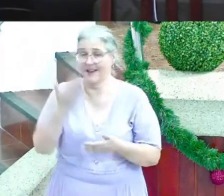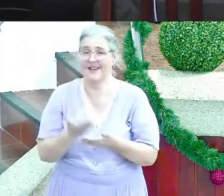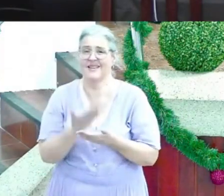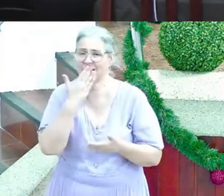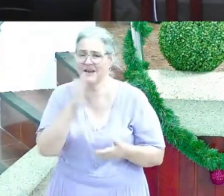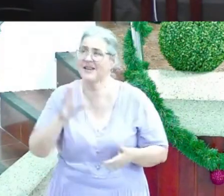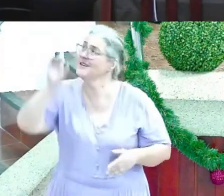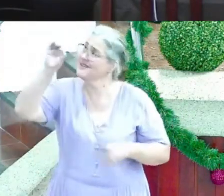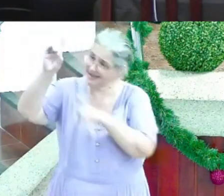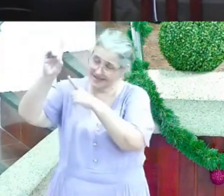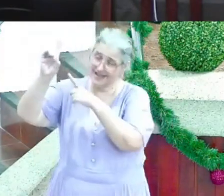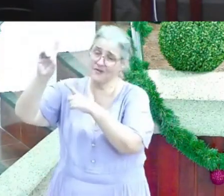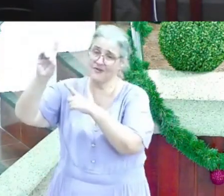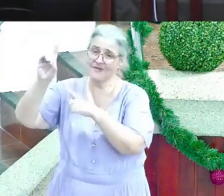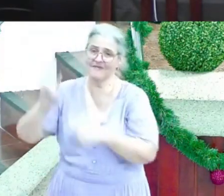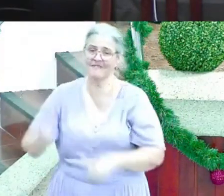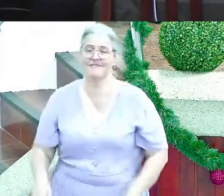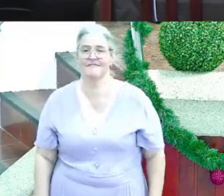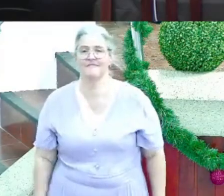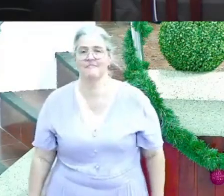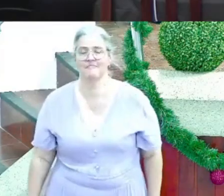sou Deus contigo.